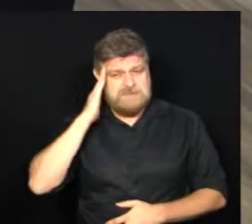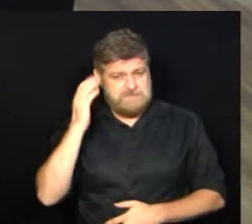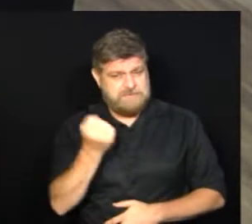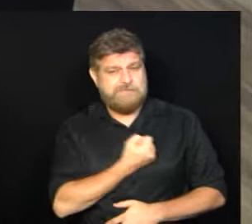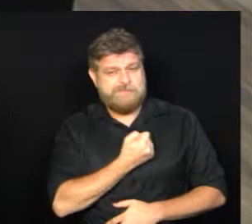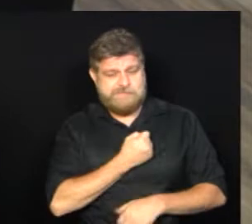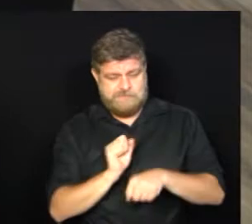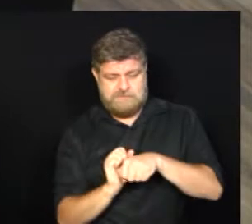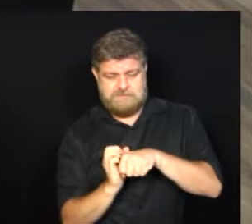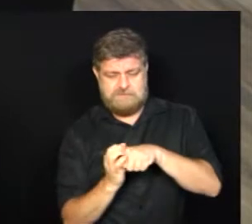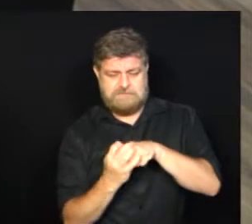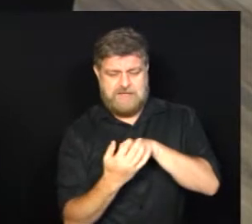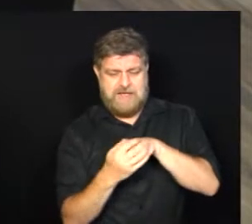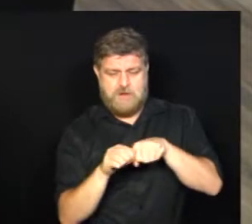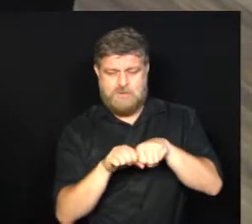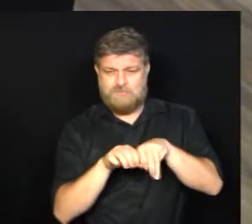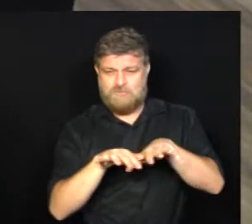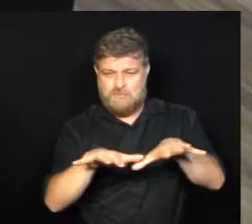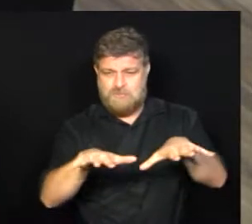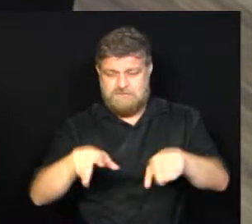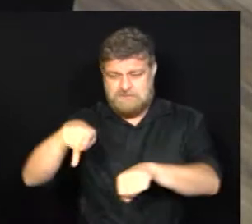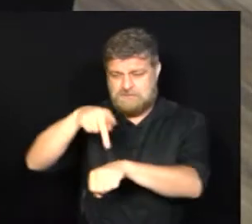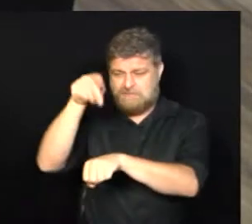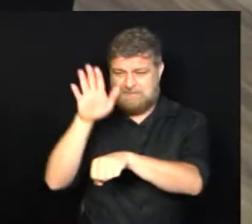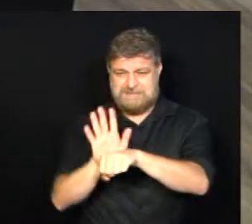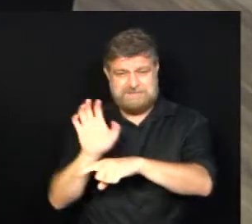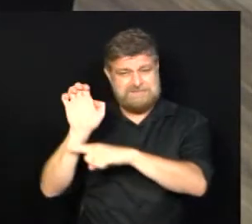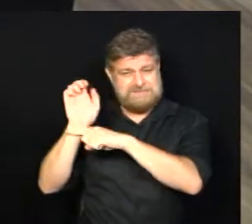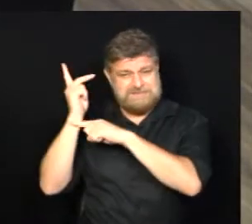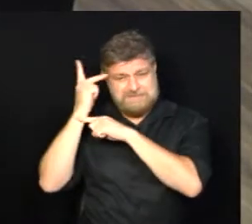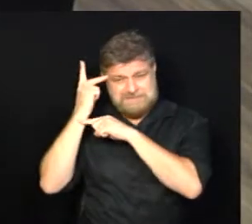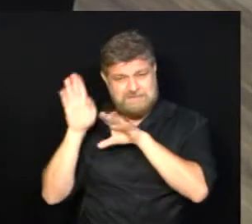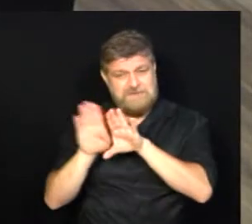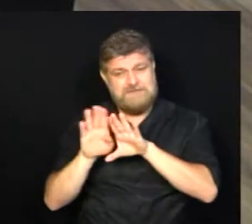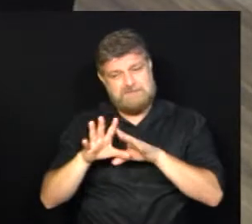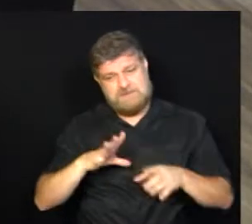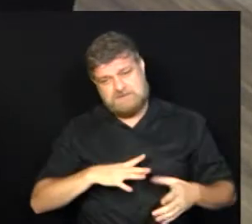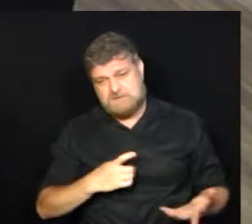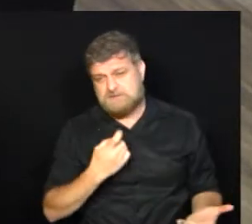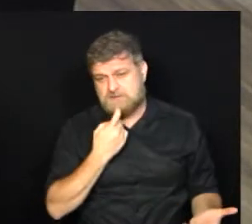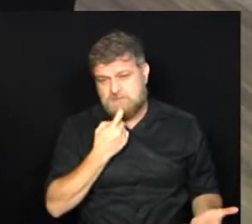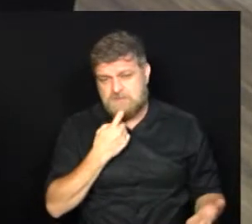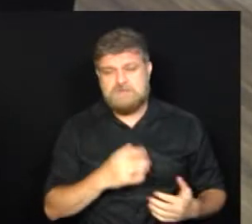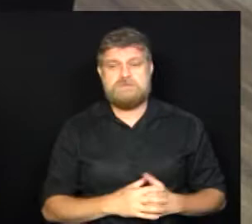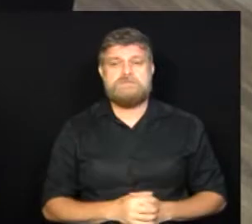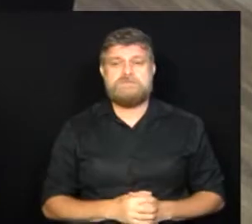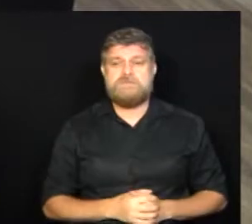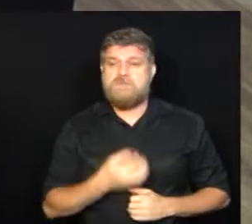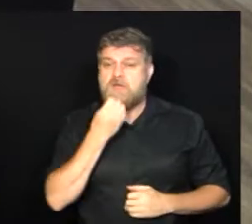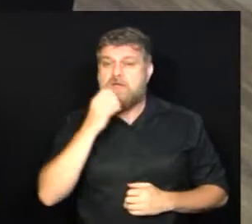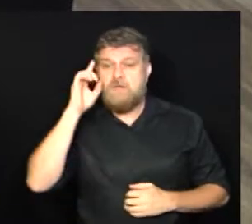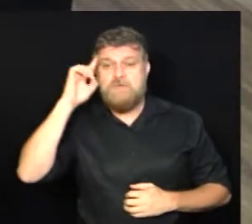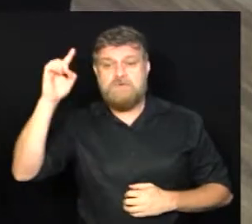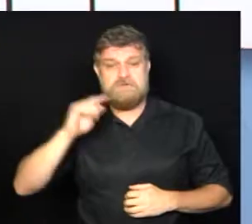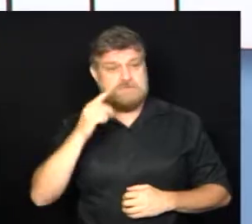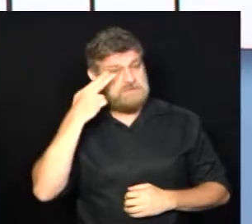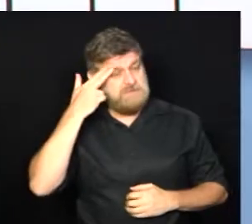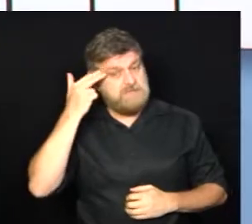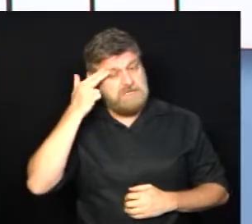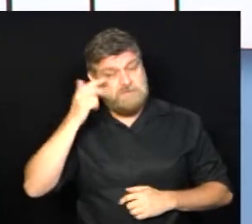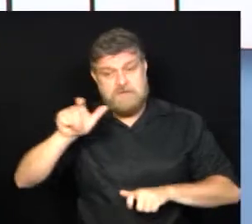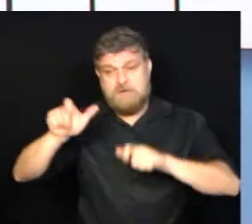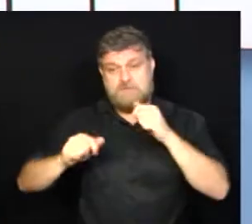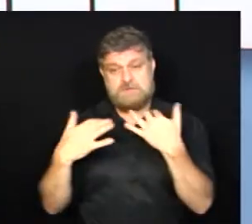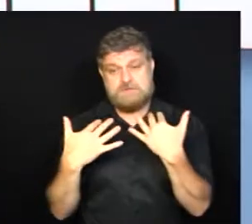casos da Covid-19 no nosso país, estado de São Paulo e, claro, no nosso município. Bom dia, Gabriel. Bom dia a vocês